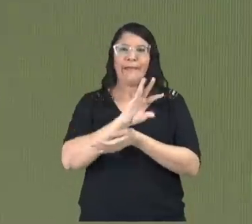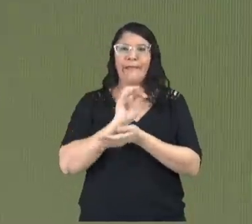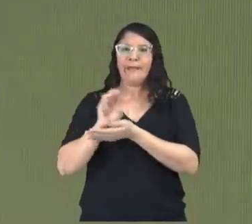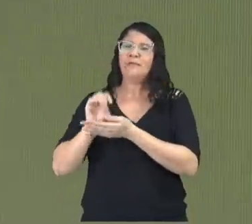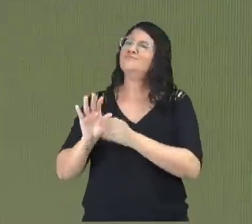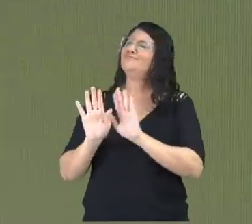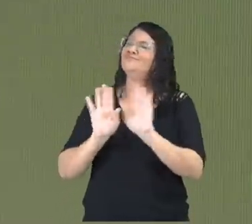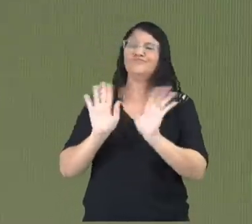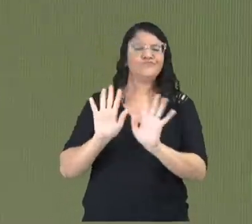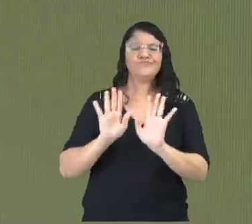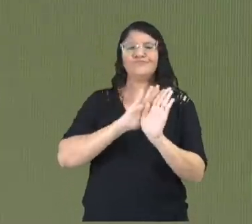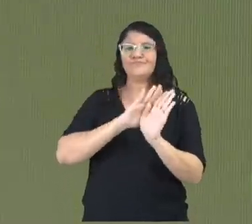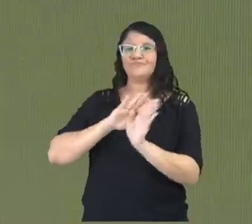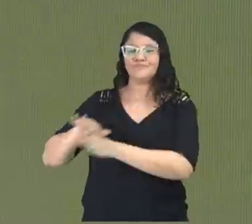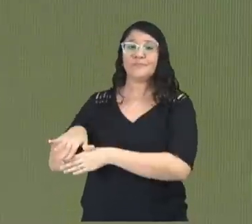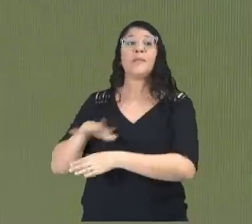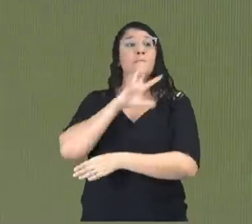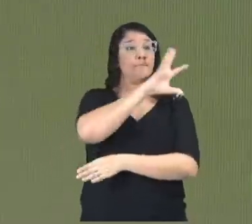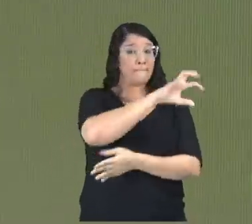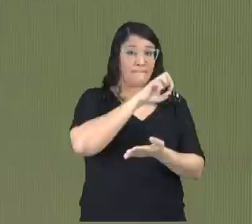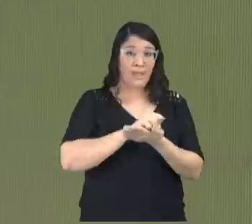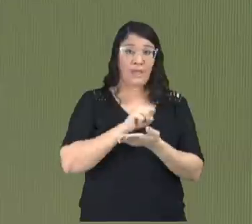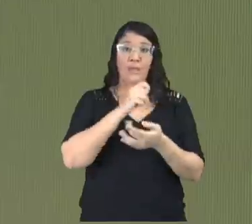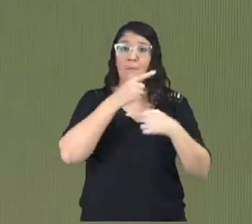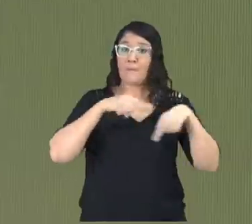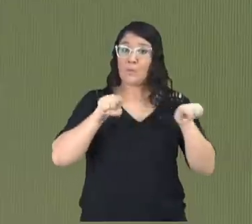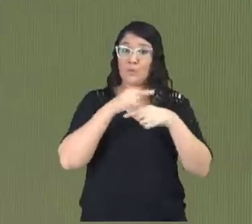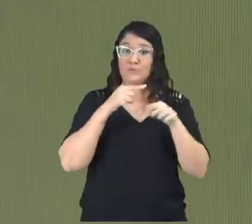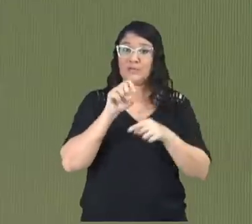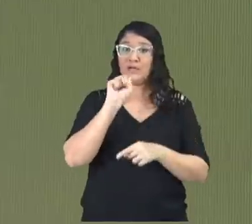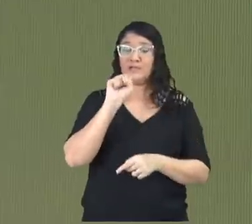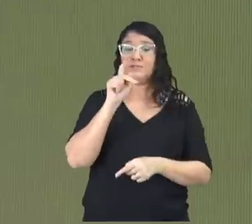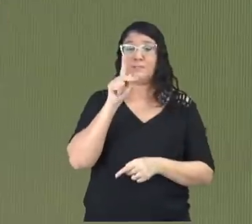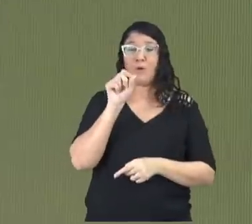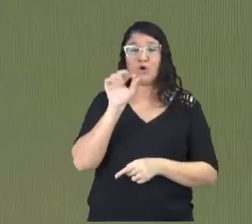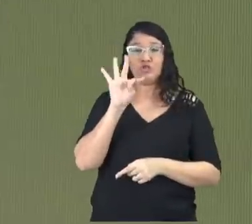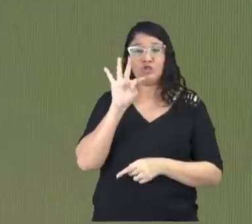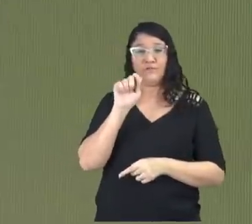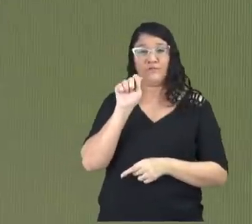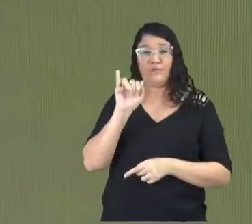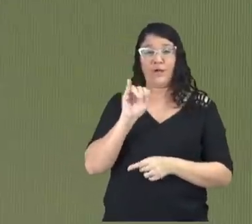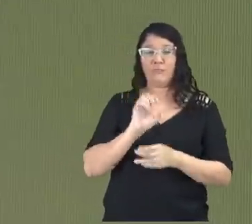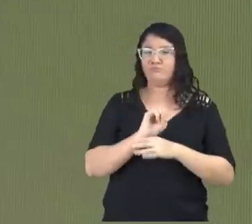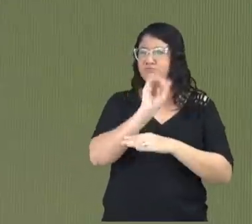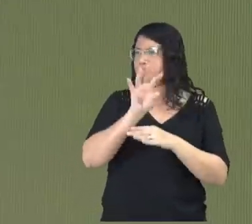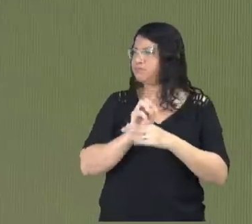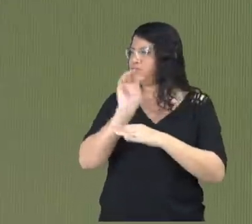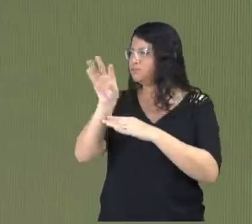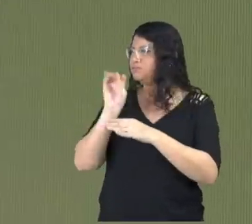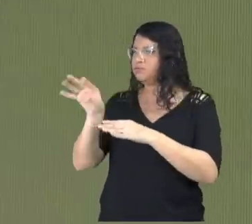Spotify, pega a canção, compartilha lá para os teus grupos todos. Gente, veja essa canção.